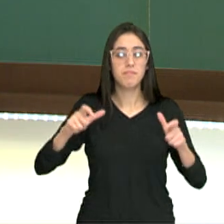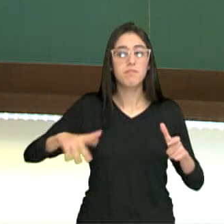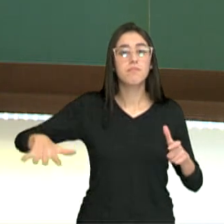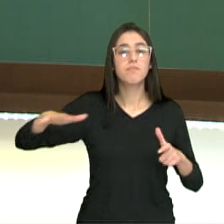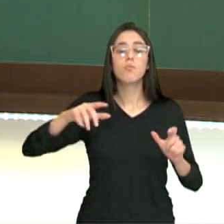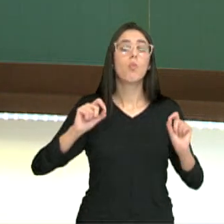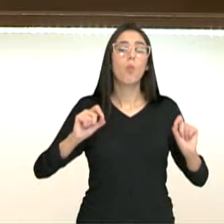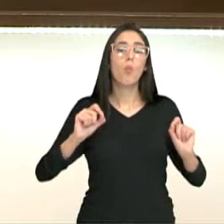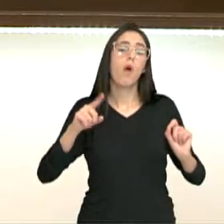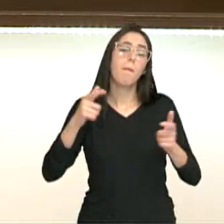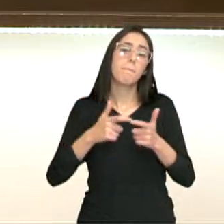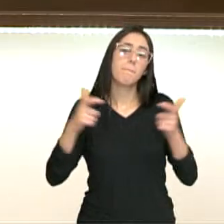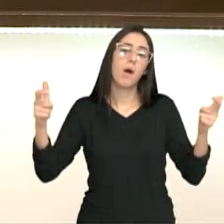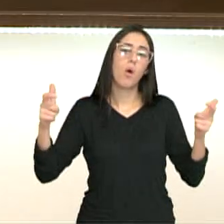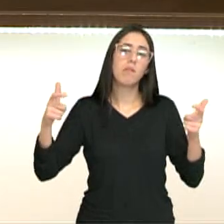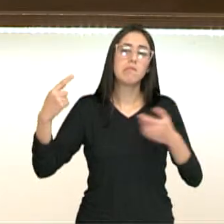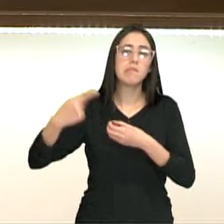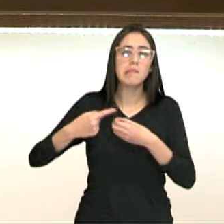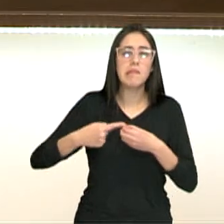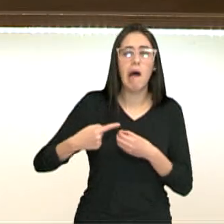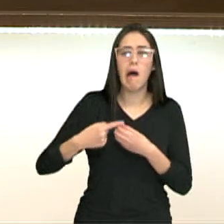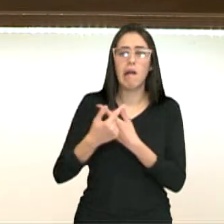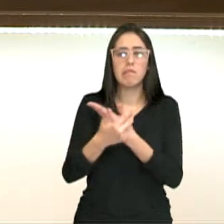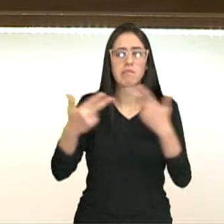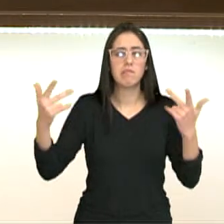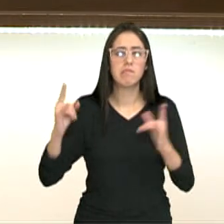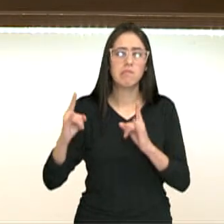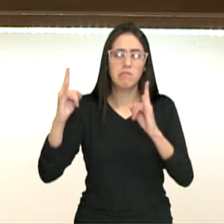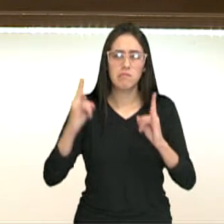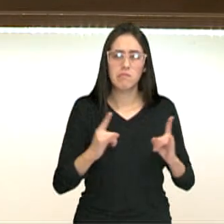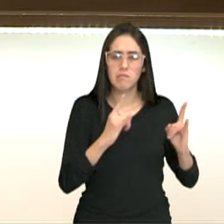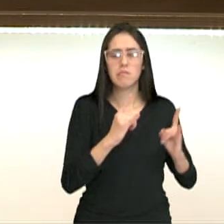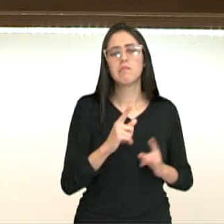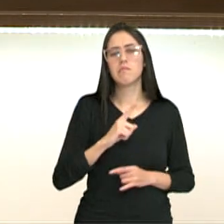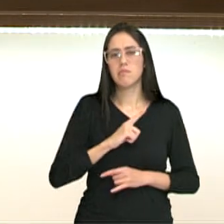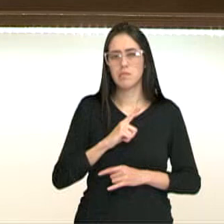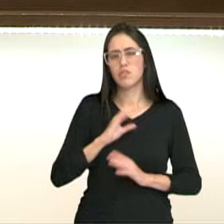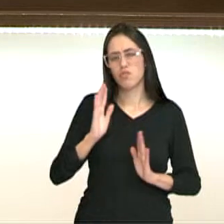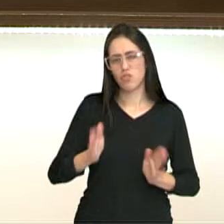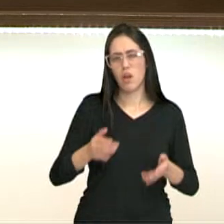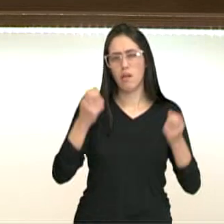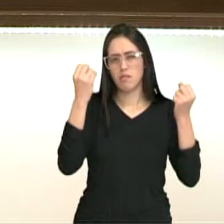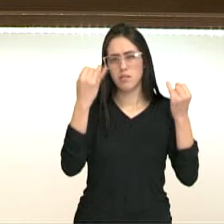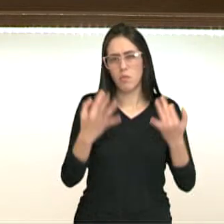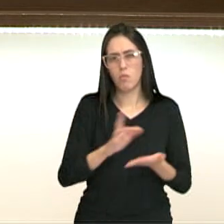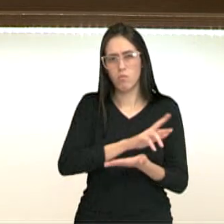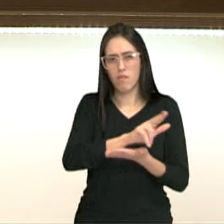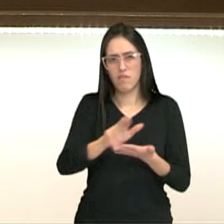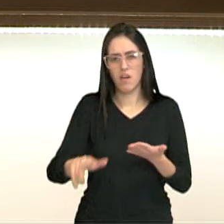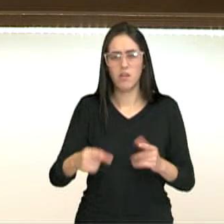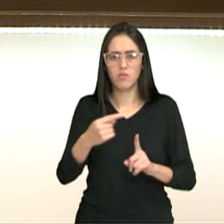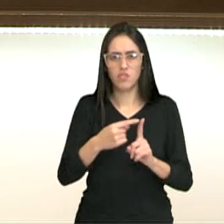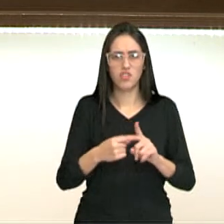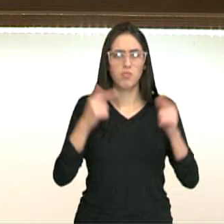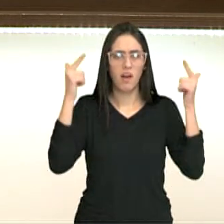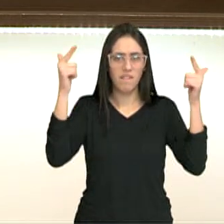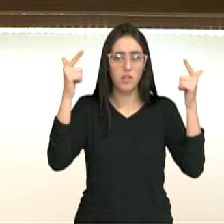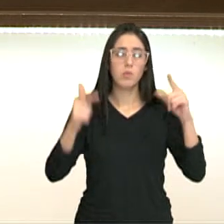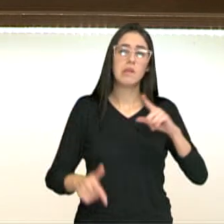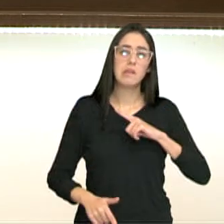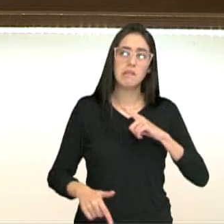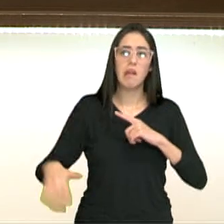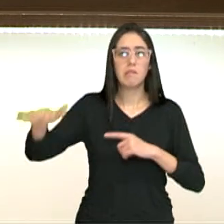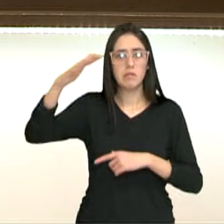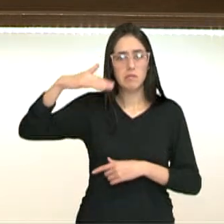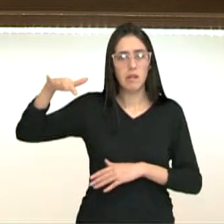paisagem urbana. Então, nós já falamos muito de várias práticas corporais de aventura, muitas delas realizadas na